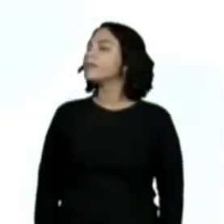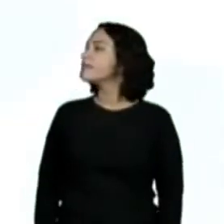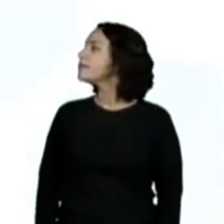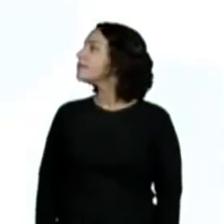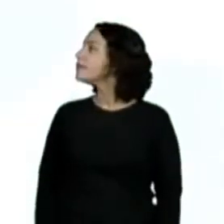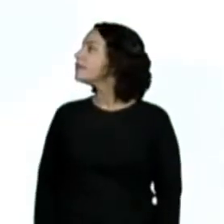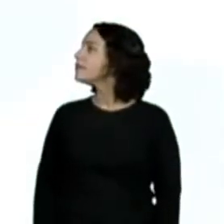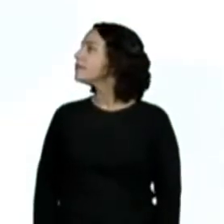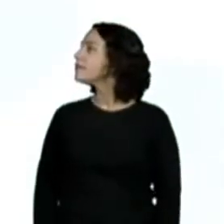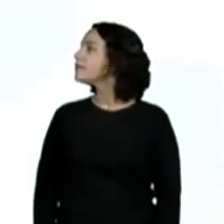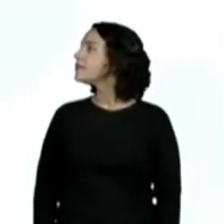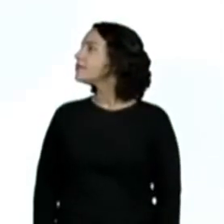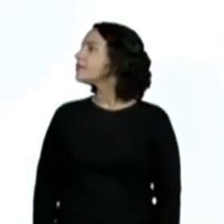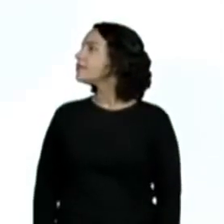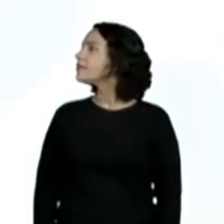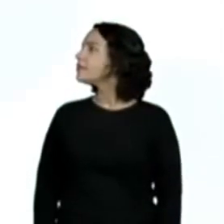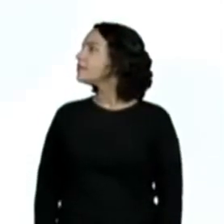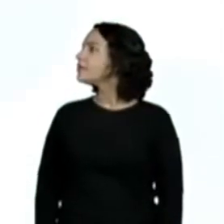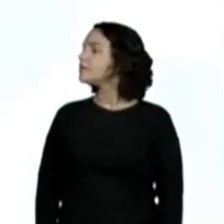começo